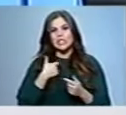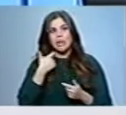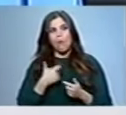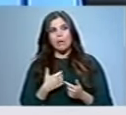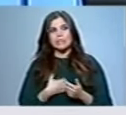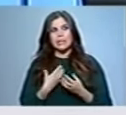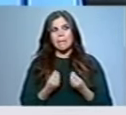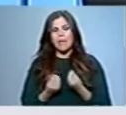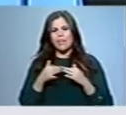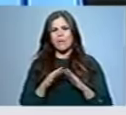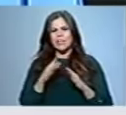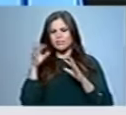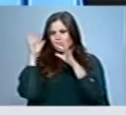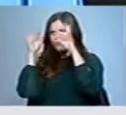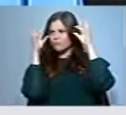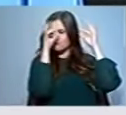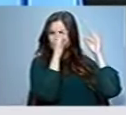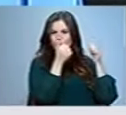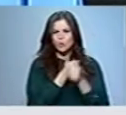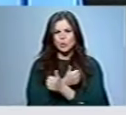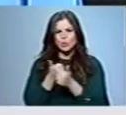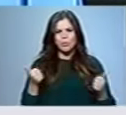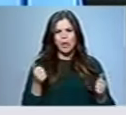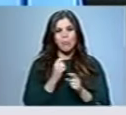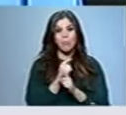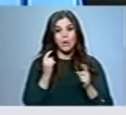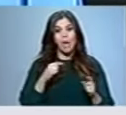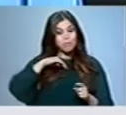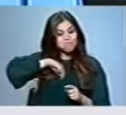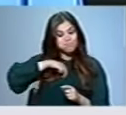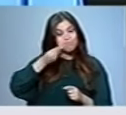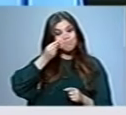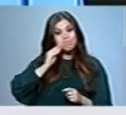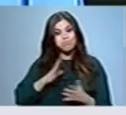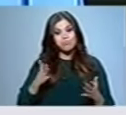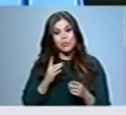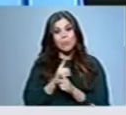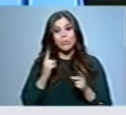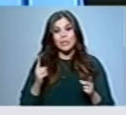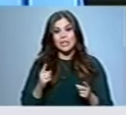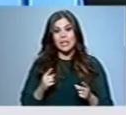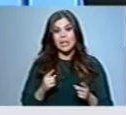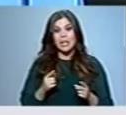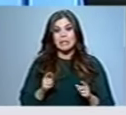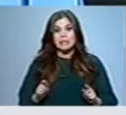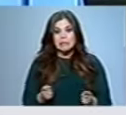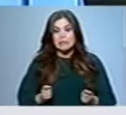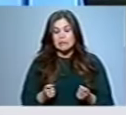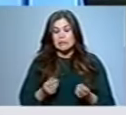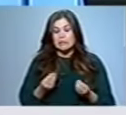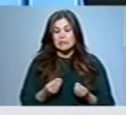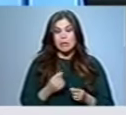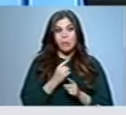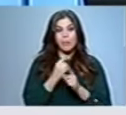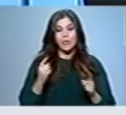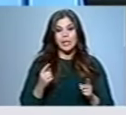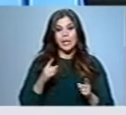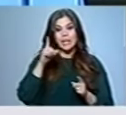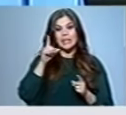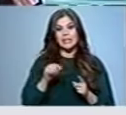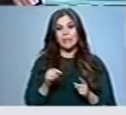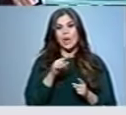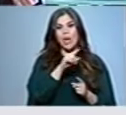cool... Grande ator. Mas sai da pele, sabes? E às vezes... É uma pressão constante. É, porque é uma gestão muito delicada, porque tu também